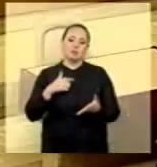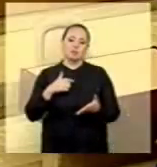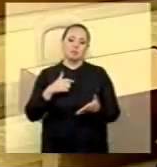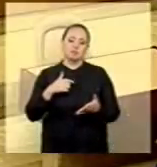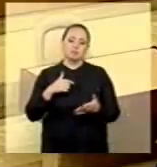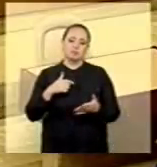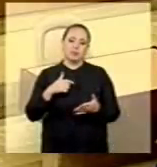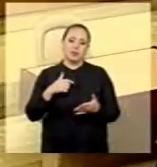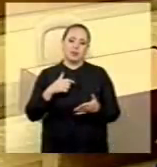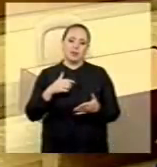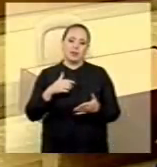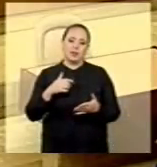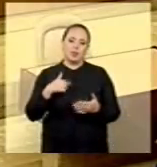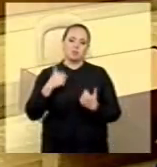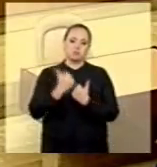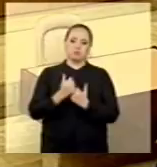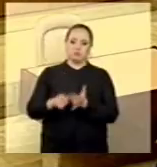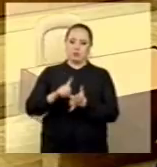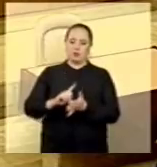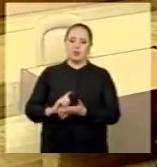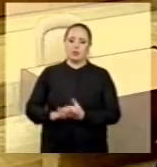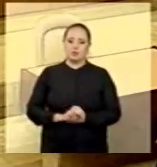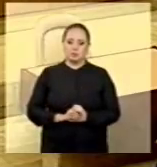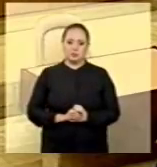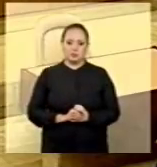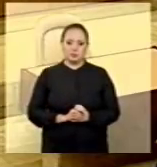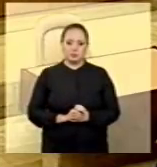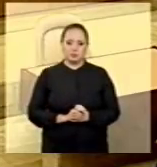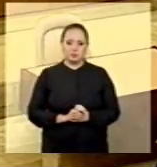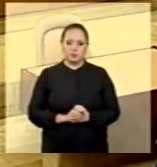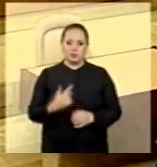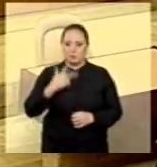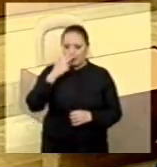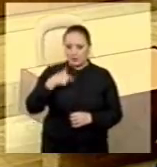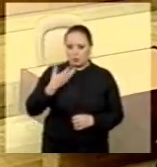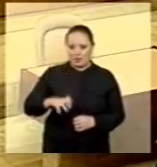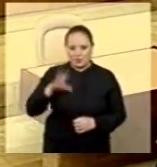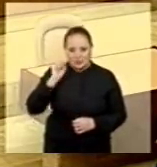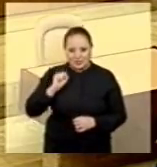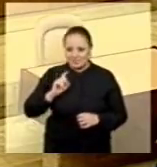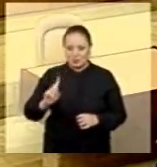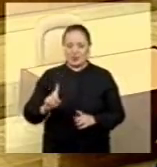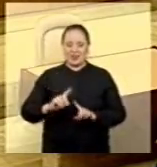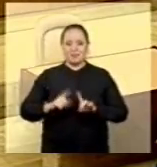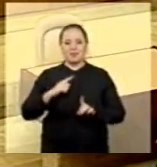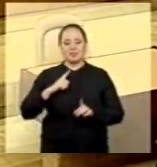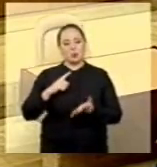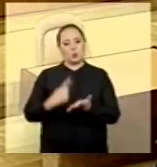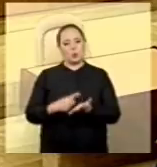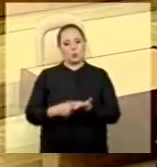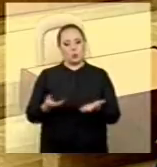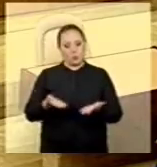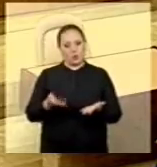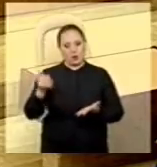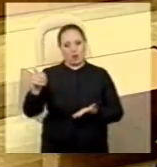ele, e vou deixar isso público, senão fica aparecendo que eu não quero ouvir o voto do colega, mas eu tenho um compromisso agora no